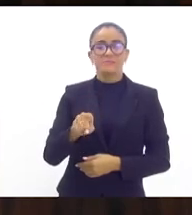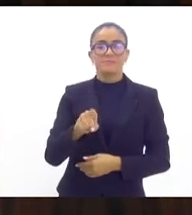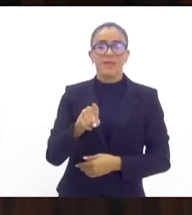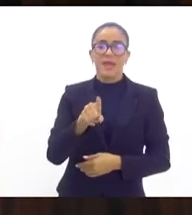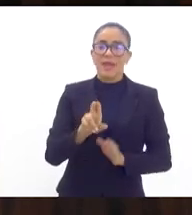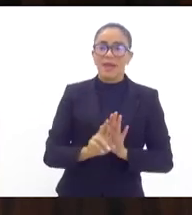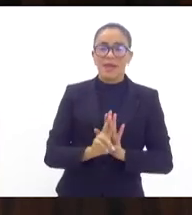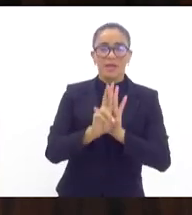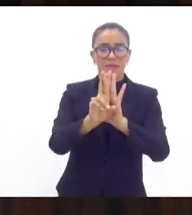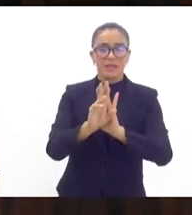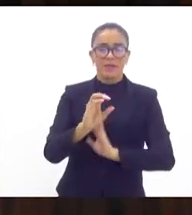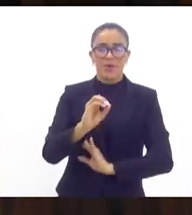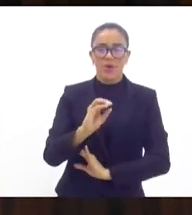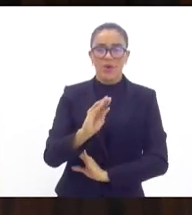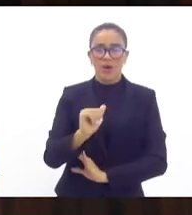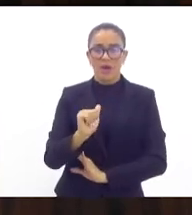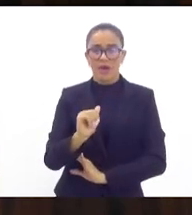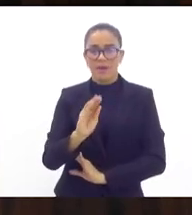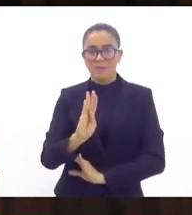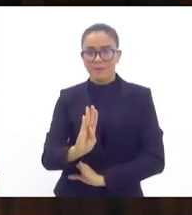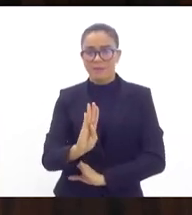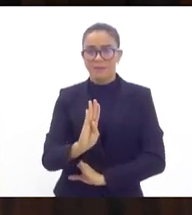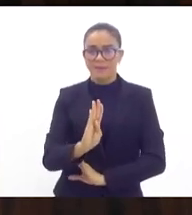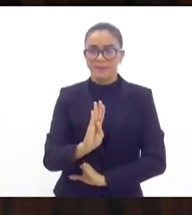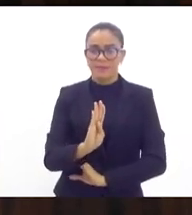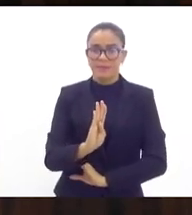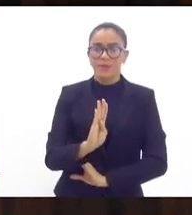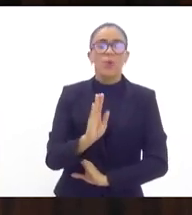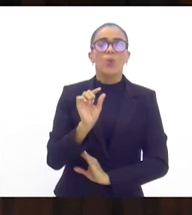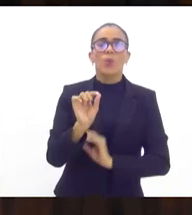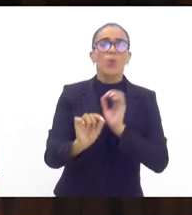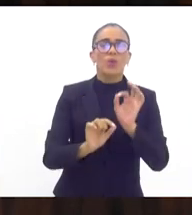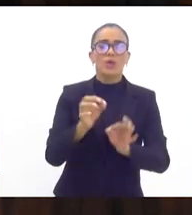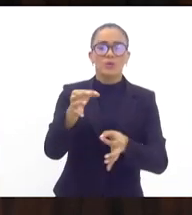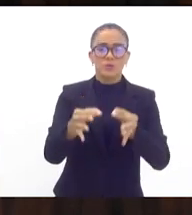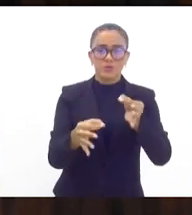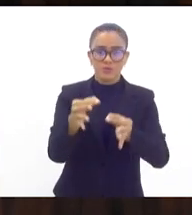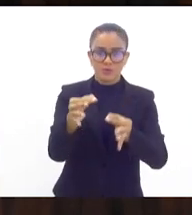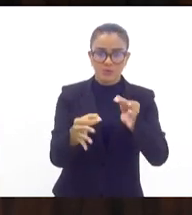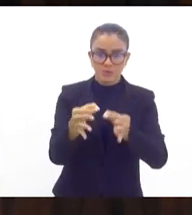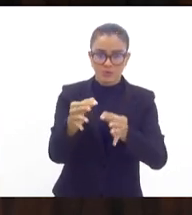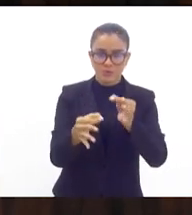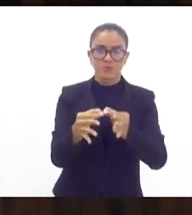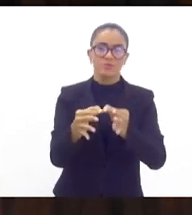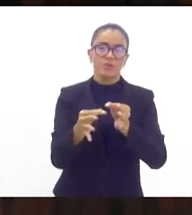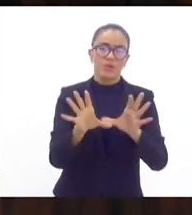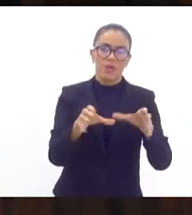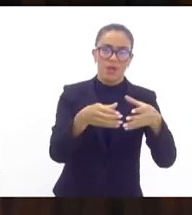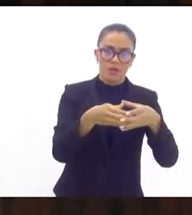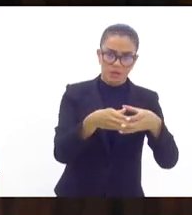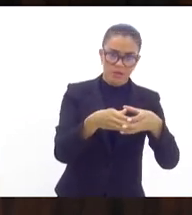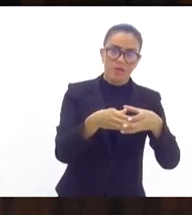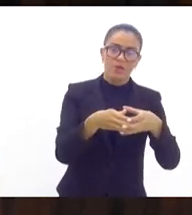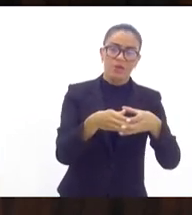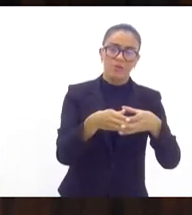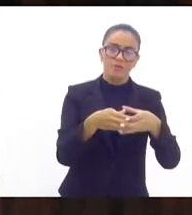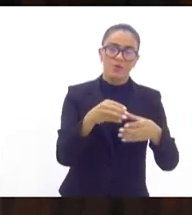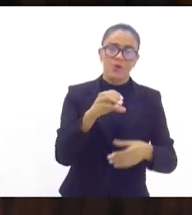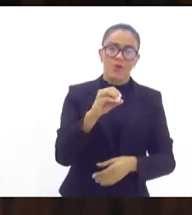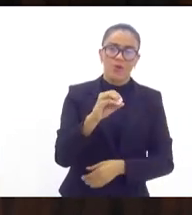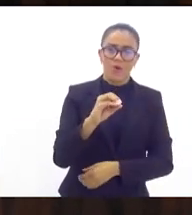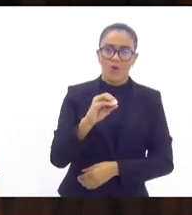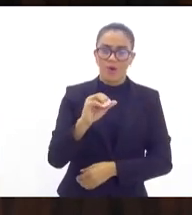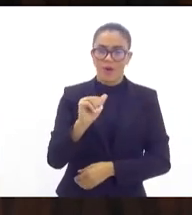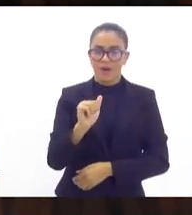ele vai nos dizer o que o Juizado desta comissão né da